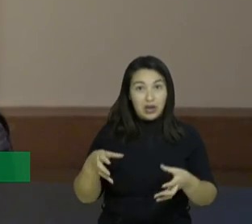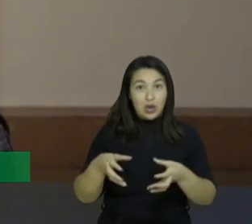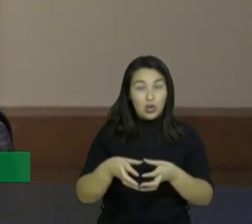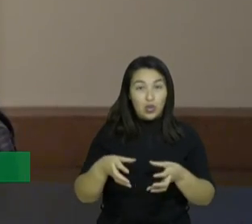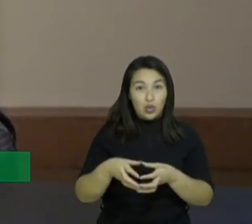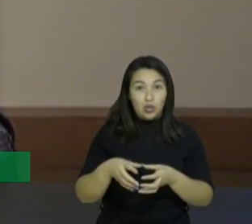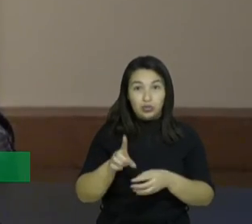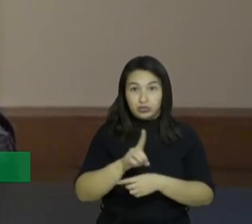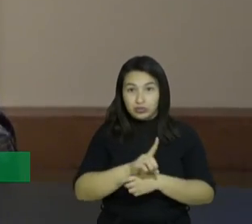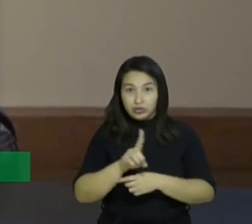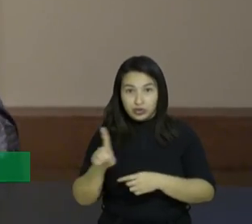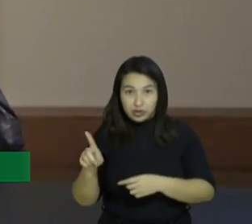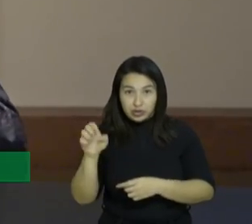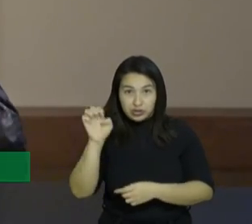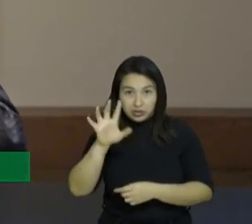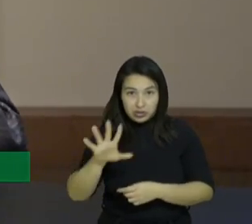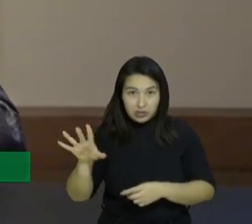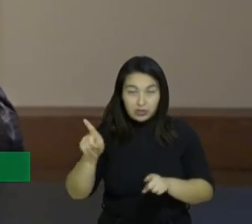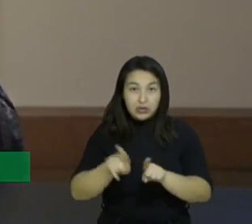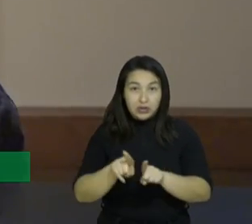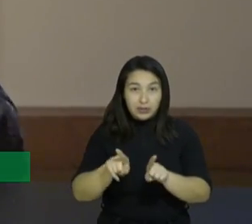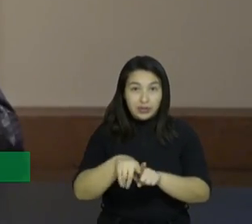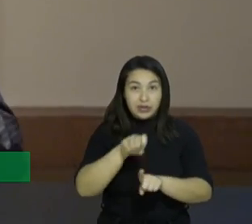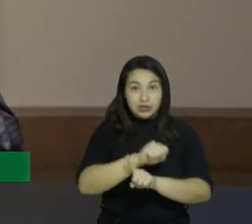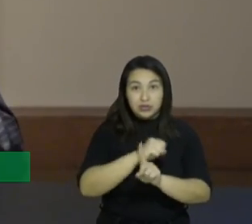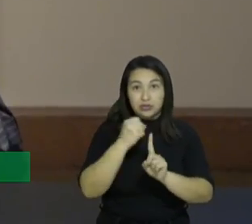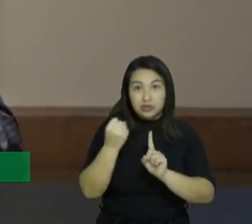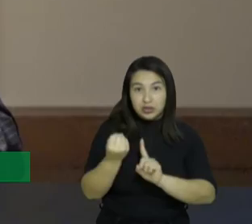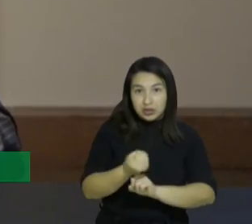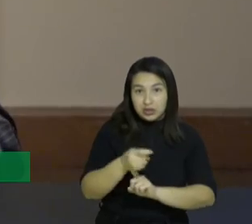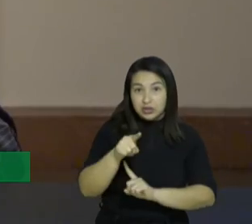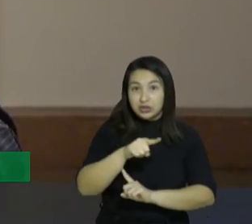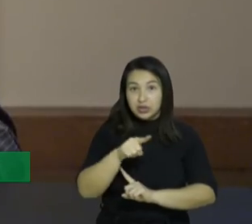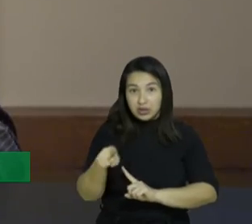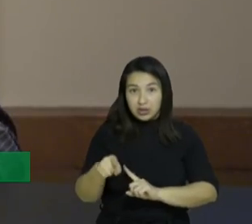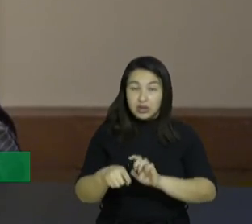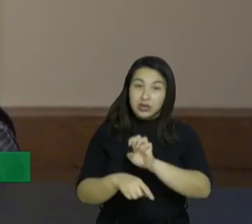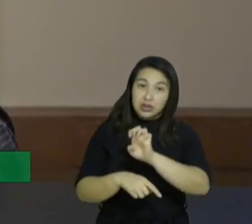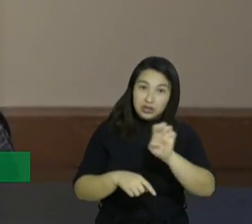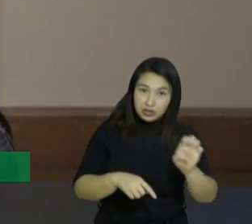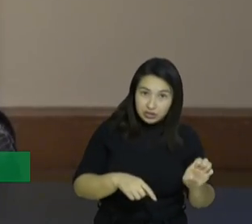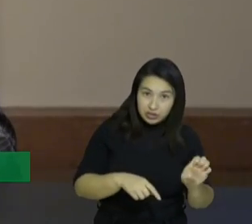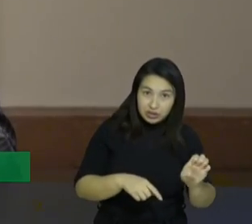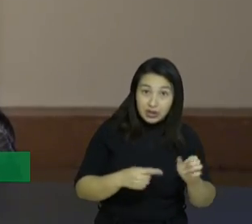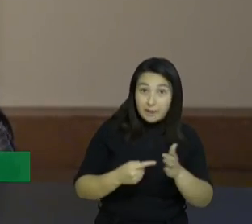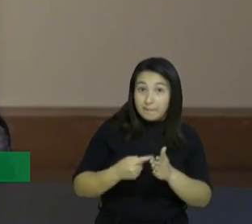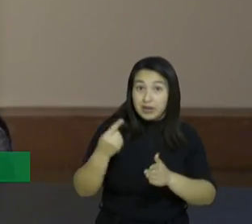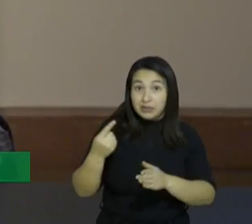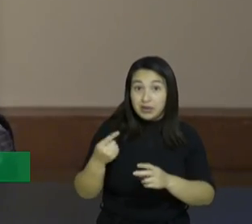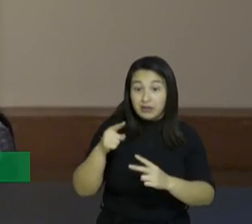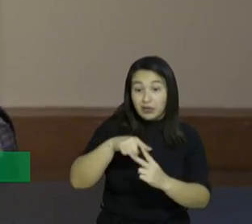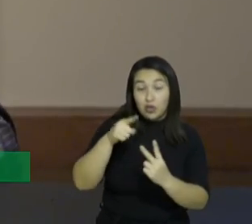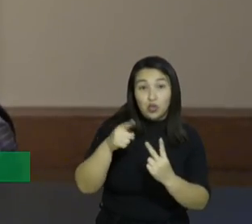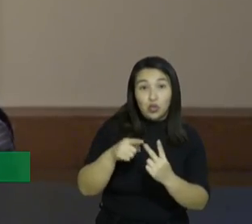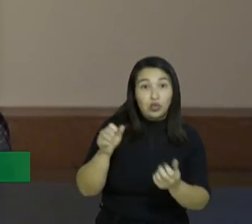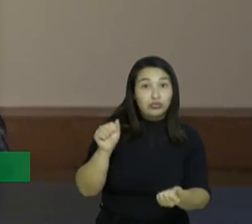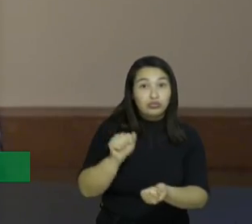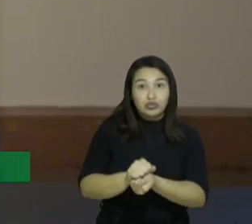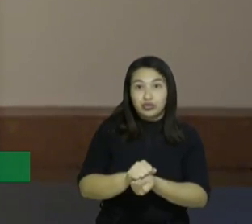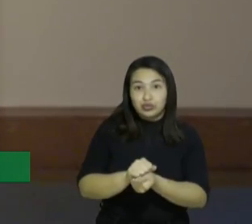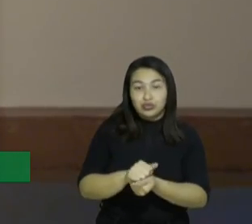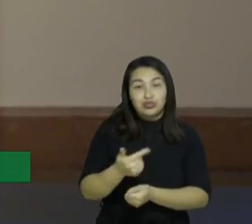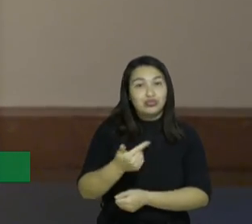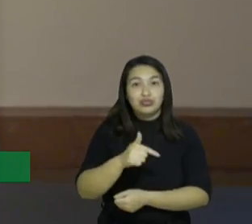centro direita da da da Europa e os socialistas que é um bloco de partidos de centro esquerda né pela primeira vez eles juntos não detém uma